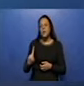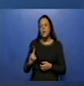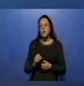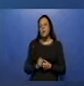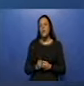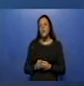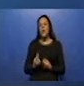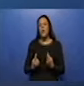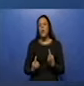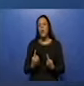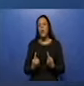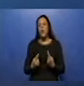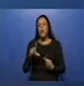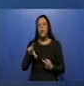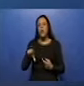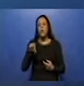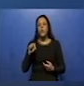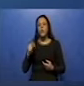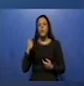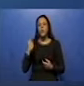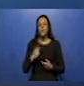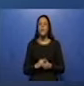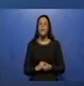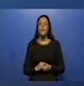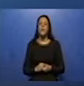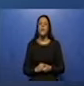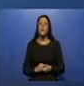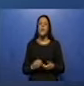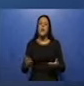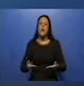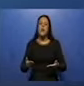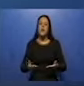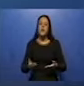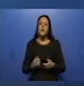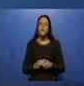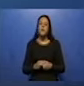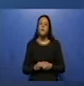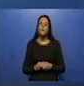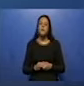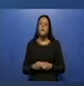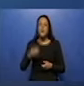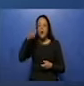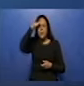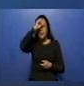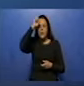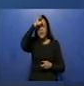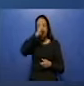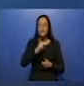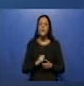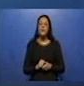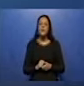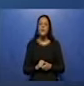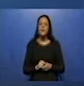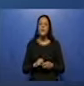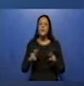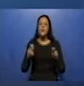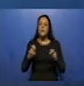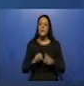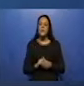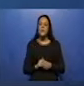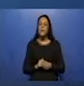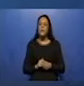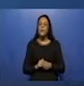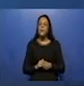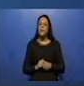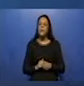orgânica ou natural. Nós acabamos de ver essas definições. Aqui no exercício 1, está se falando